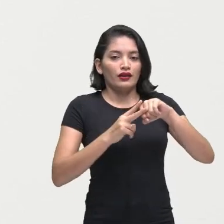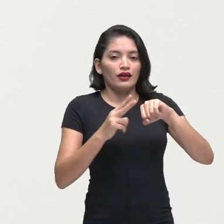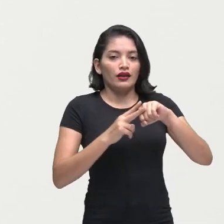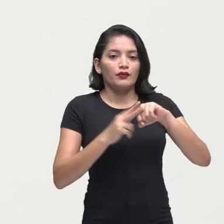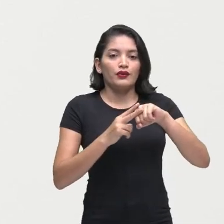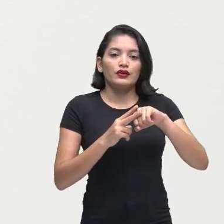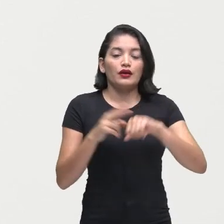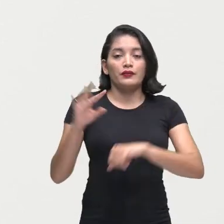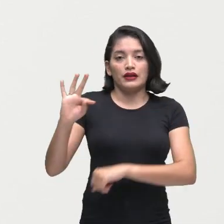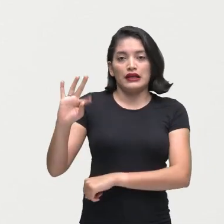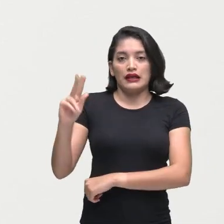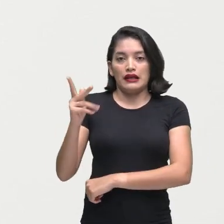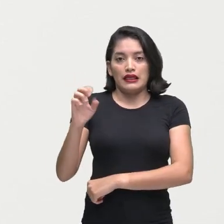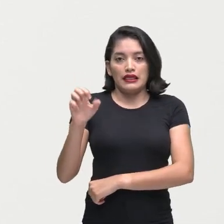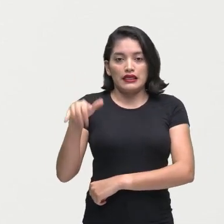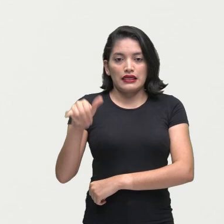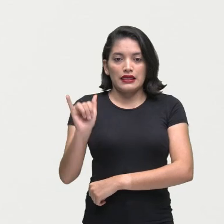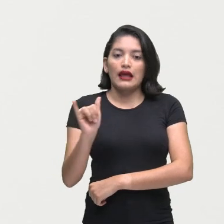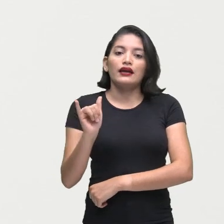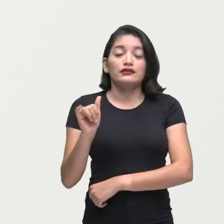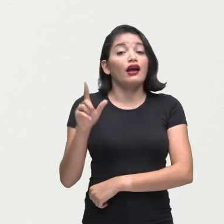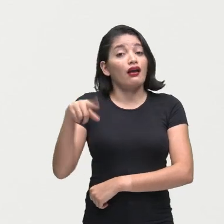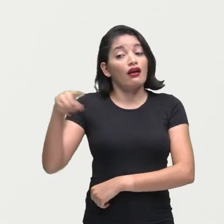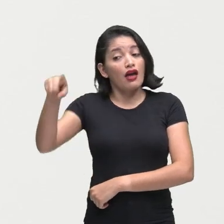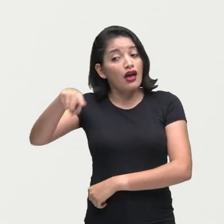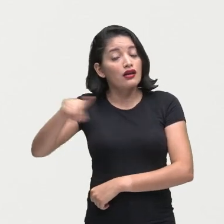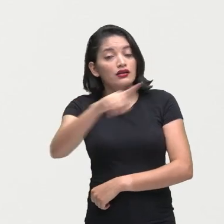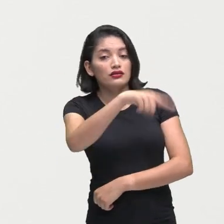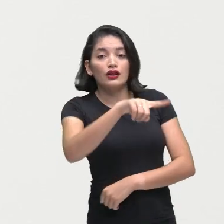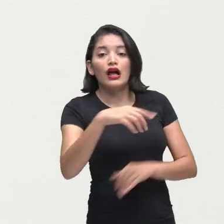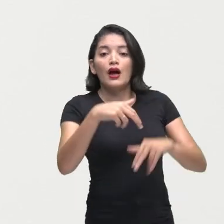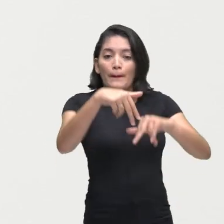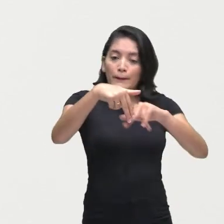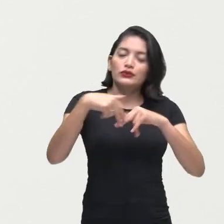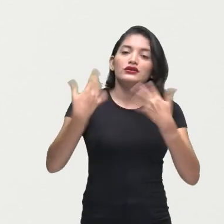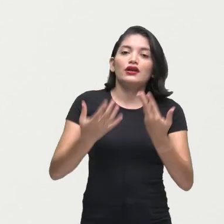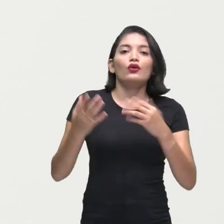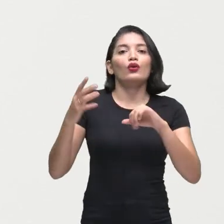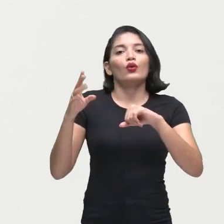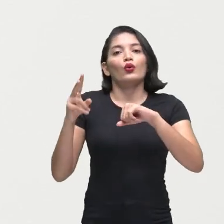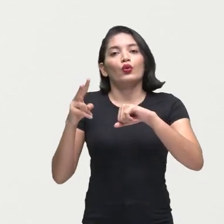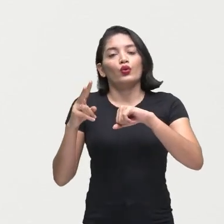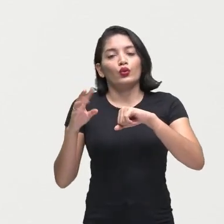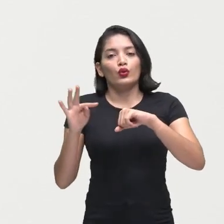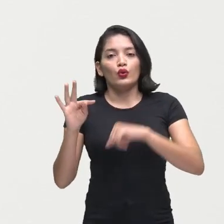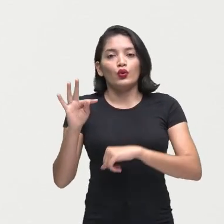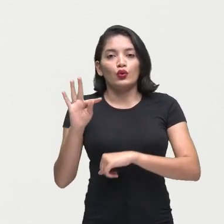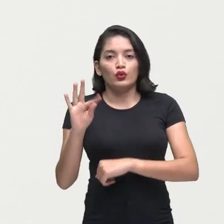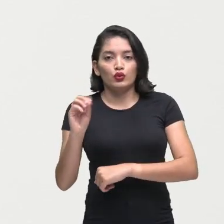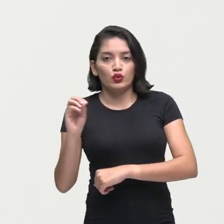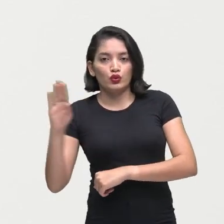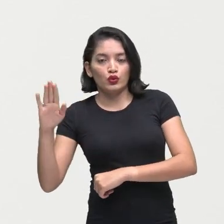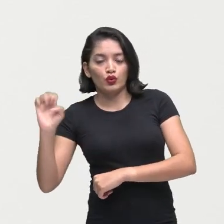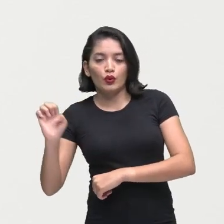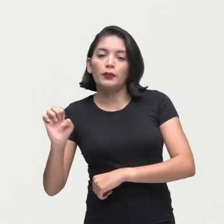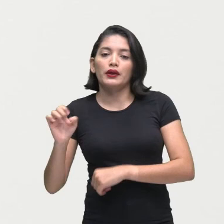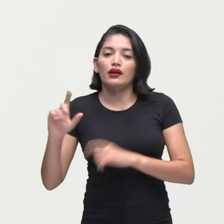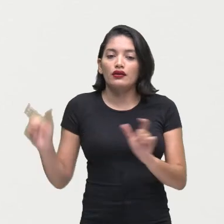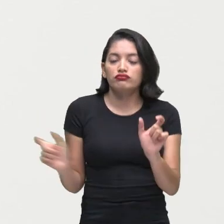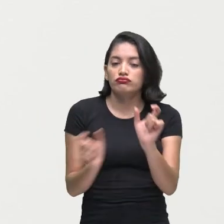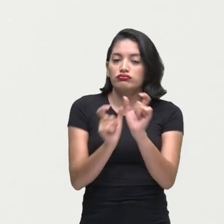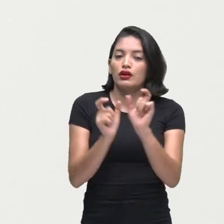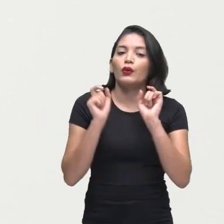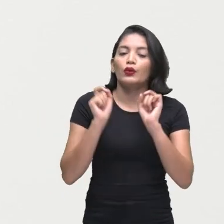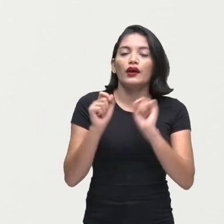que eles ou elas Portanto o gordo de subir que conjuga com esse pronome é quem